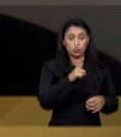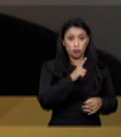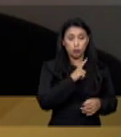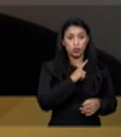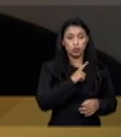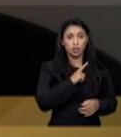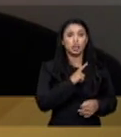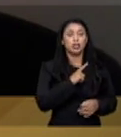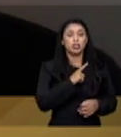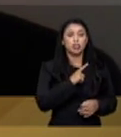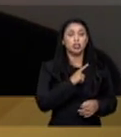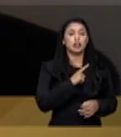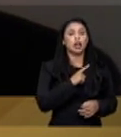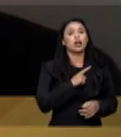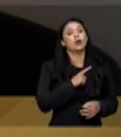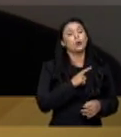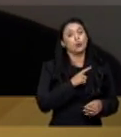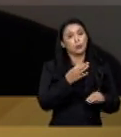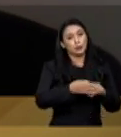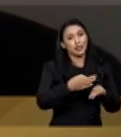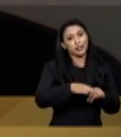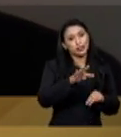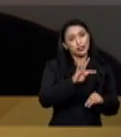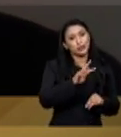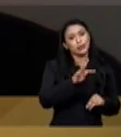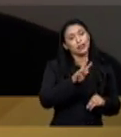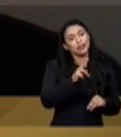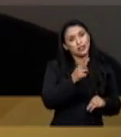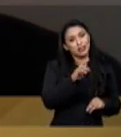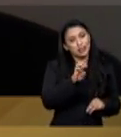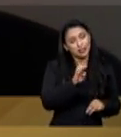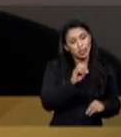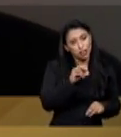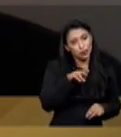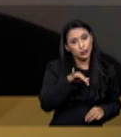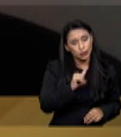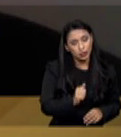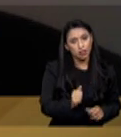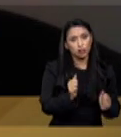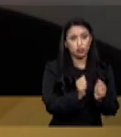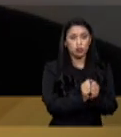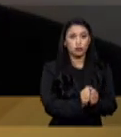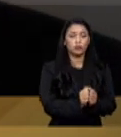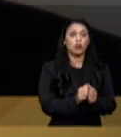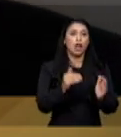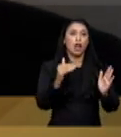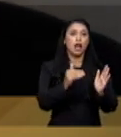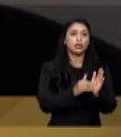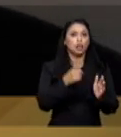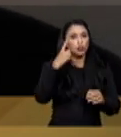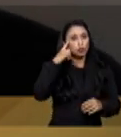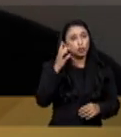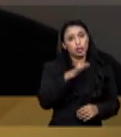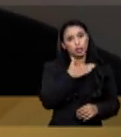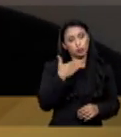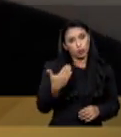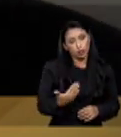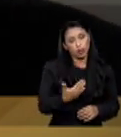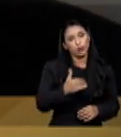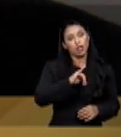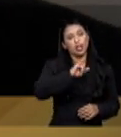o saudoso ministro Teori, até seu trágico falecimento em 19 de janeiro